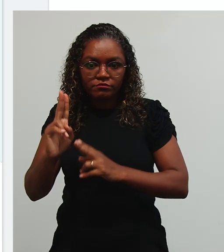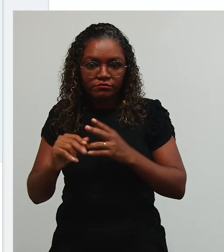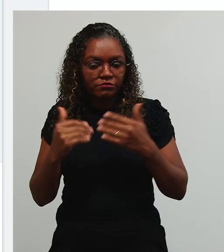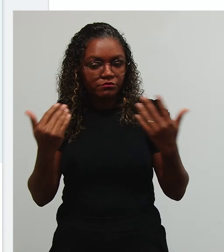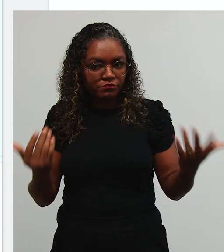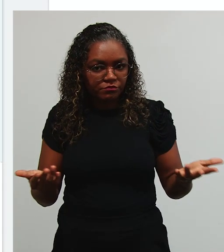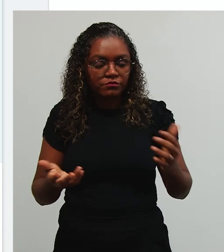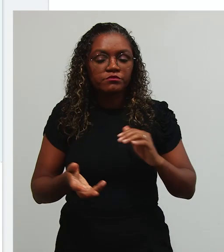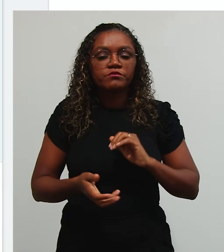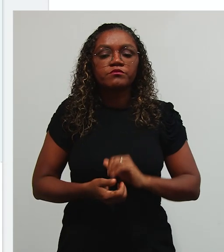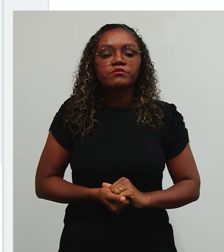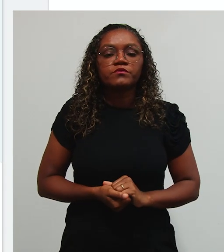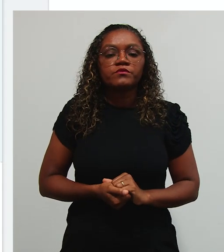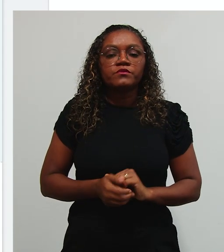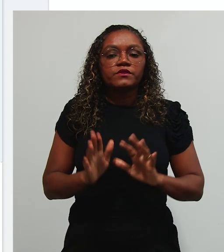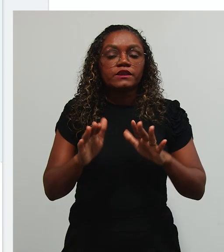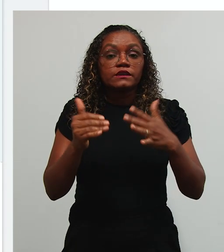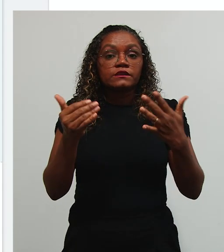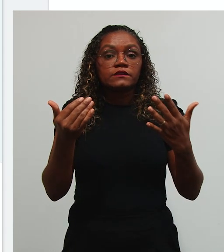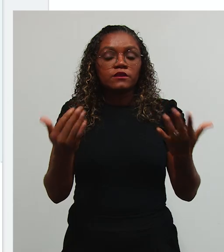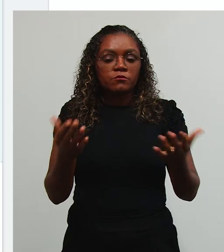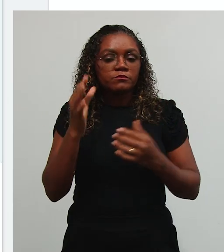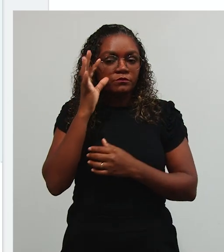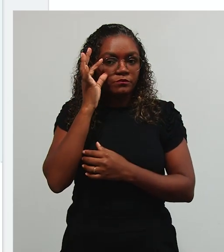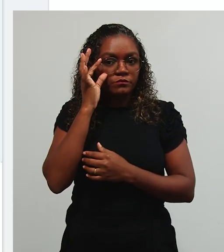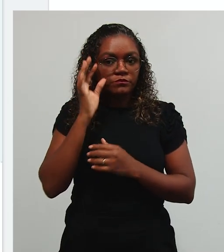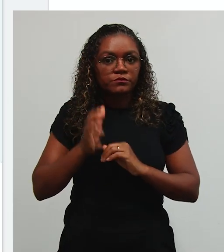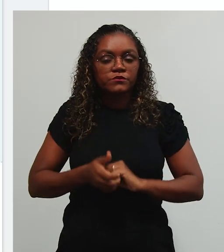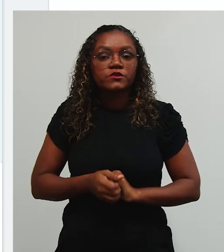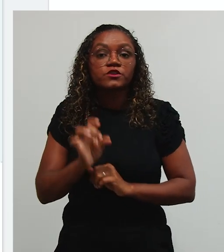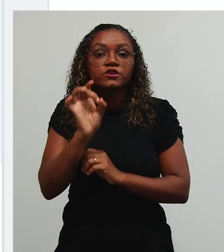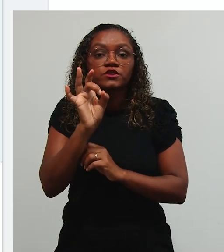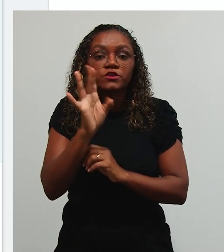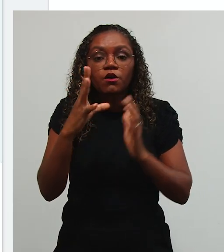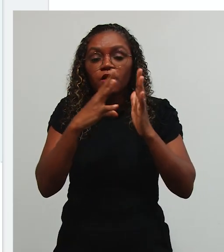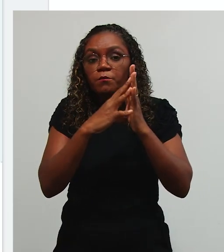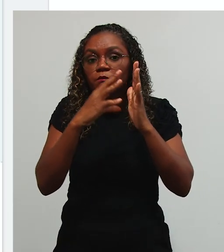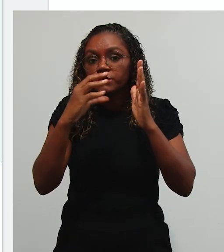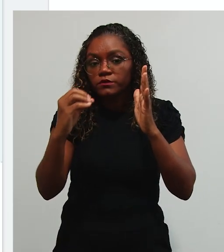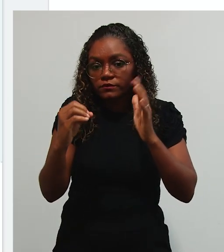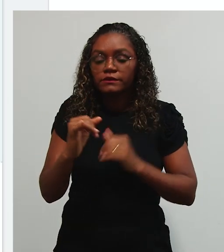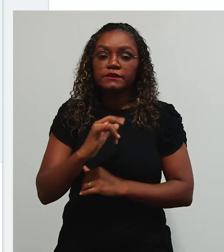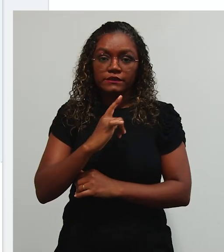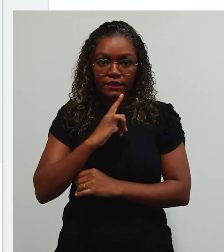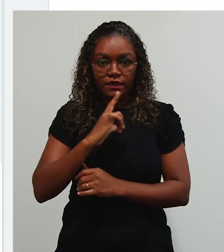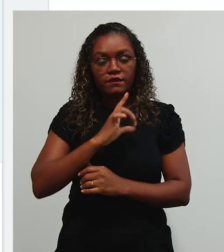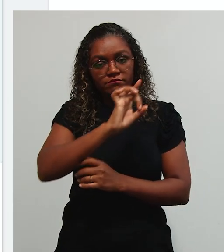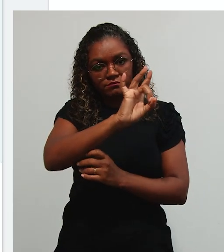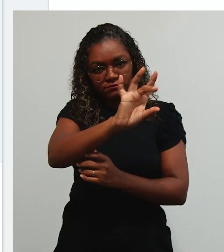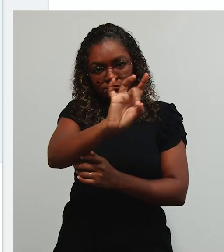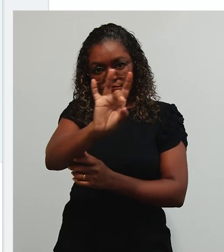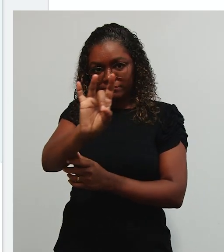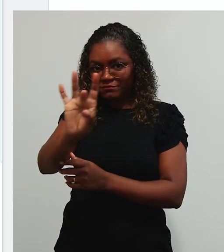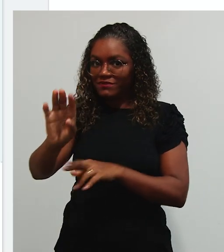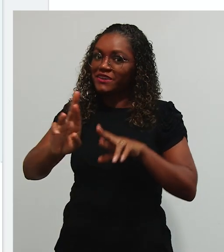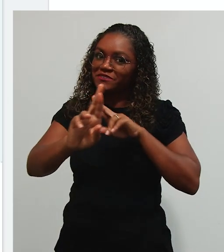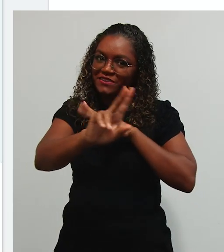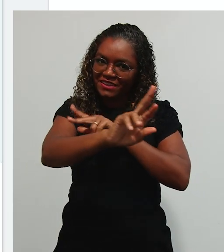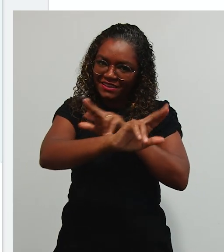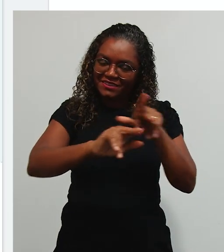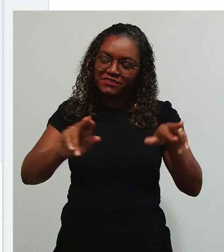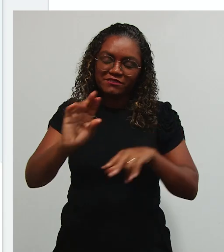sim. Então, estamos aqui no nosso portfólio digital, no nosso modelo. Percebam que vocês têm o de vocês, que estará diferente do